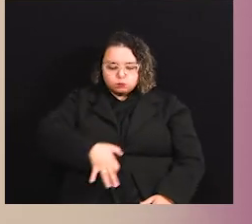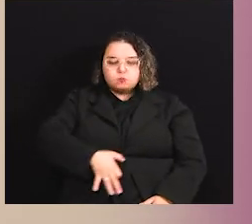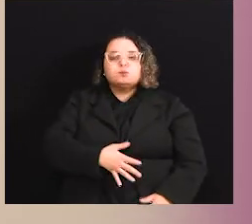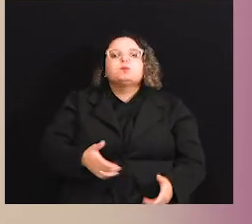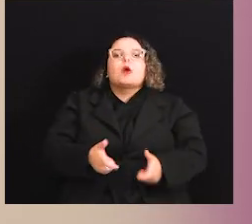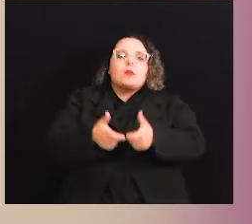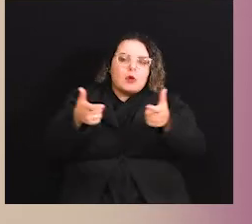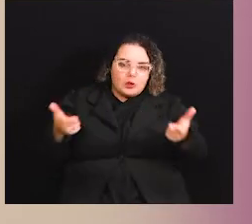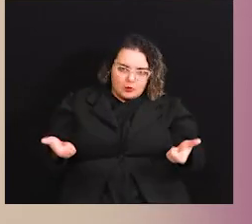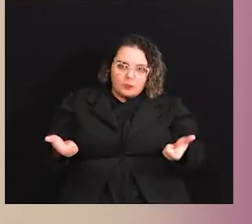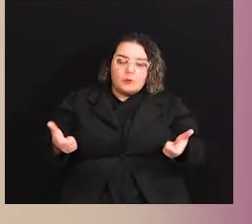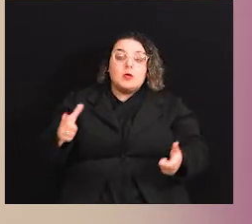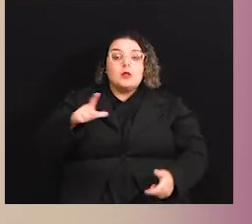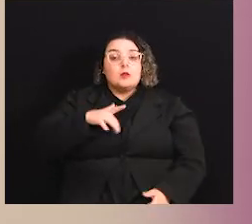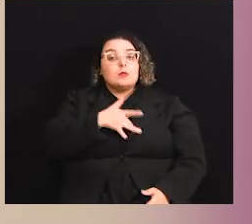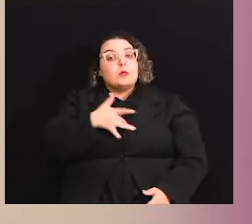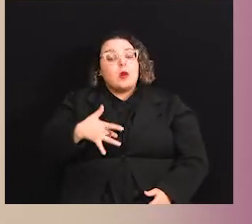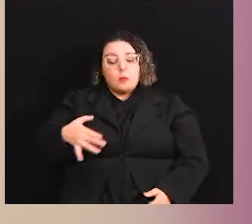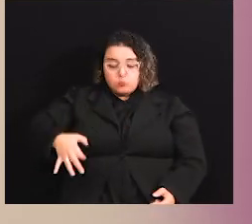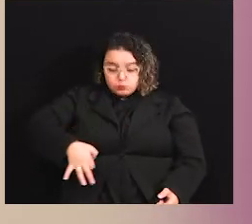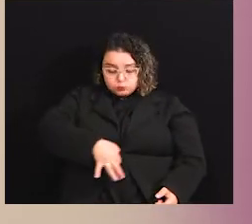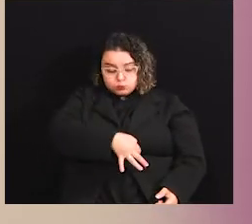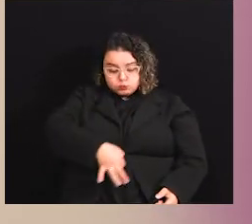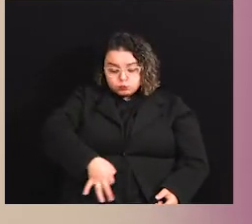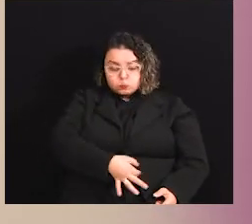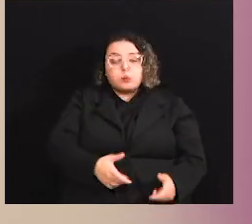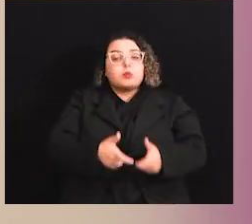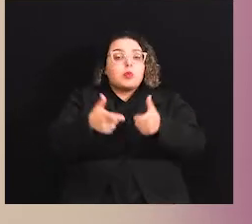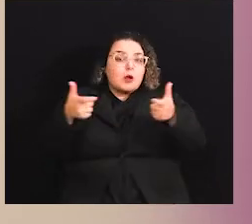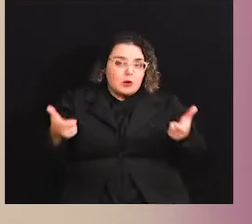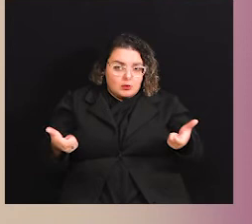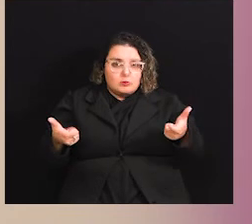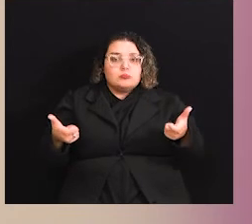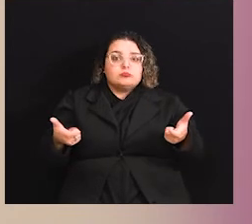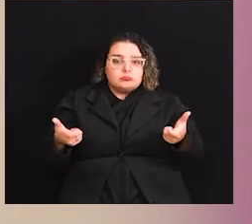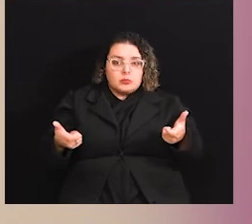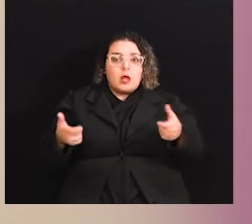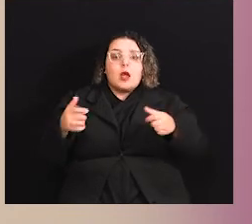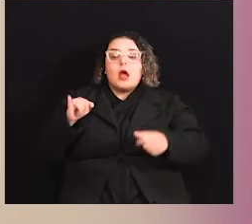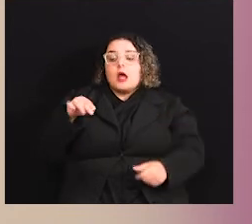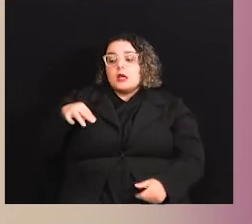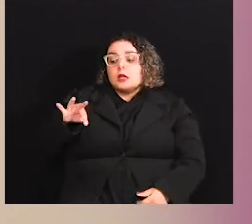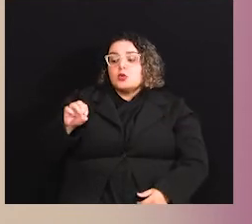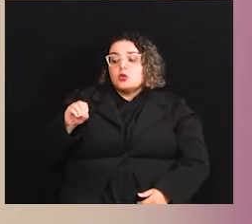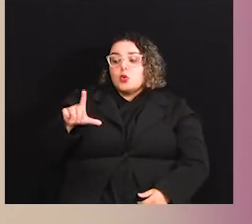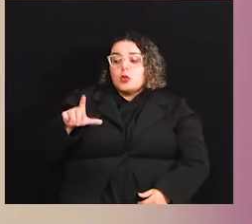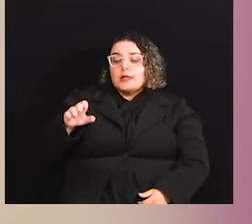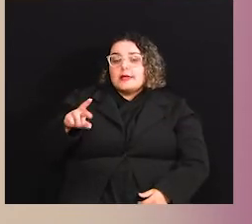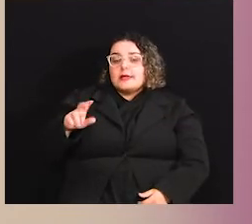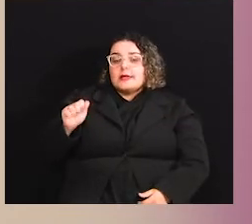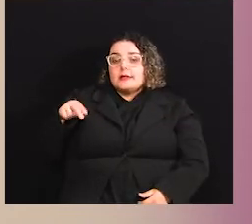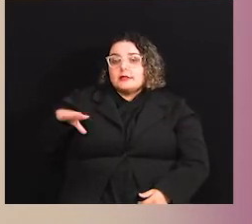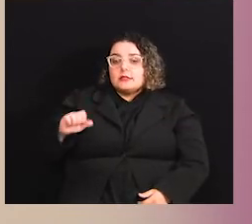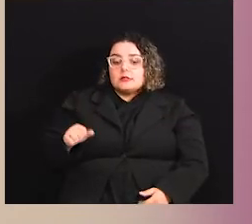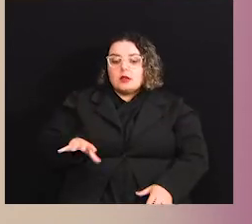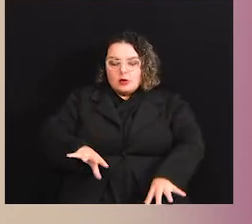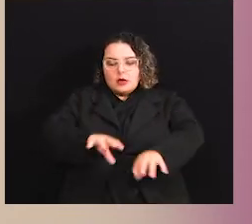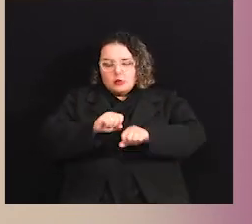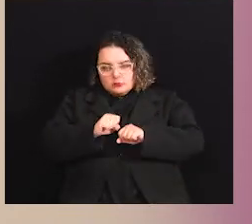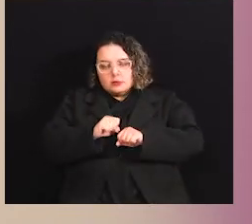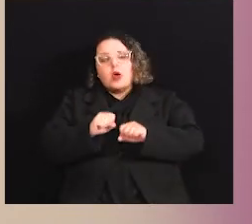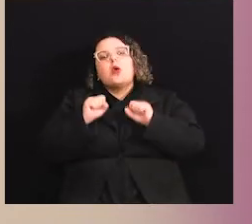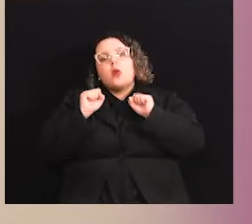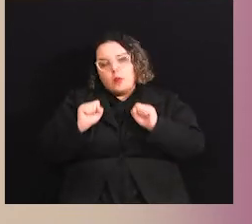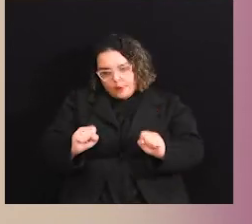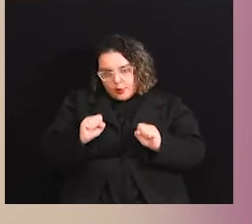maior. A gente tendo uma saúde intestinal maior, as intolerâncias adquiridas, elas com